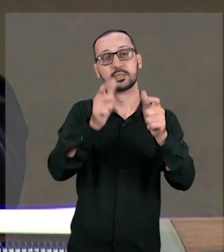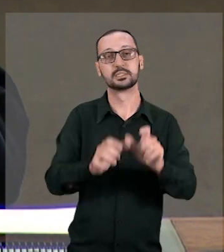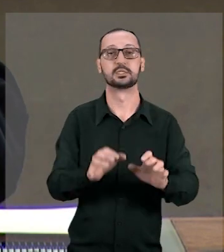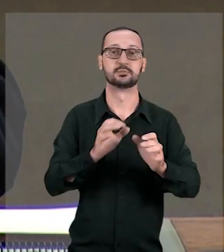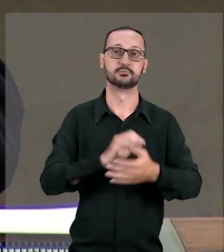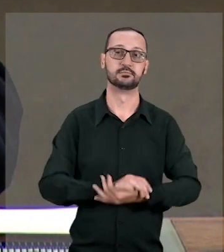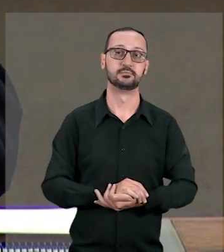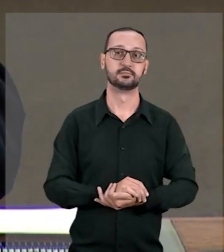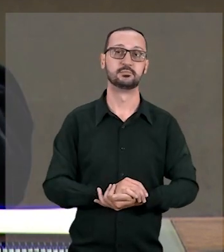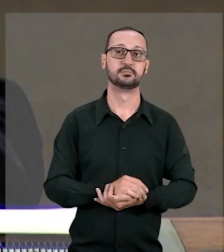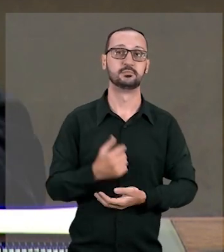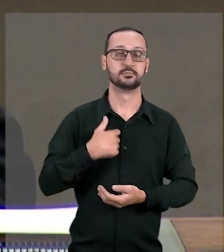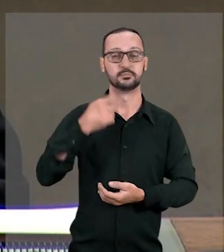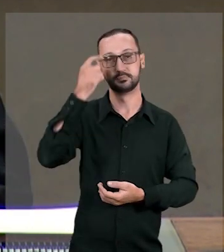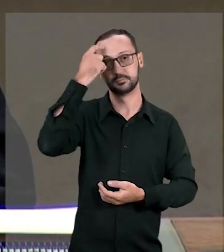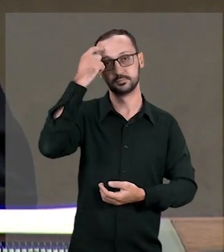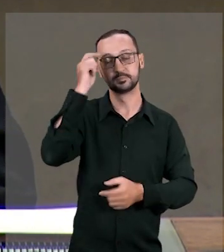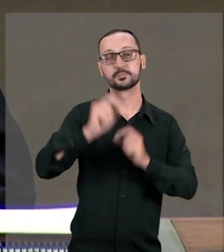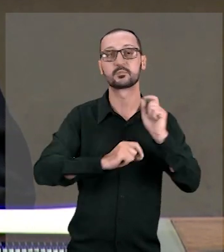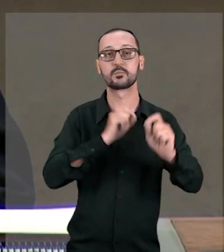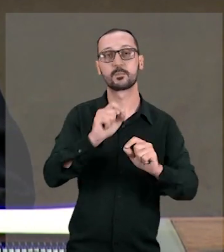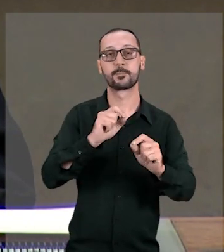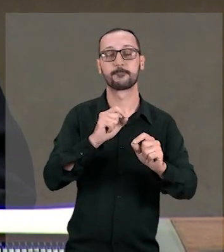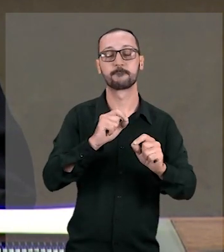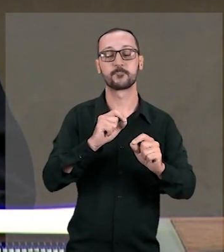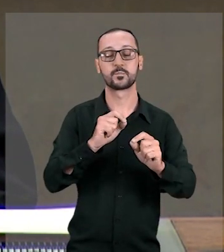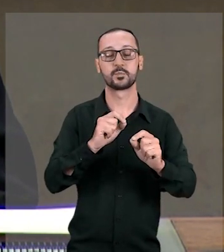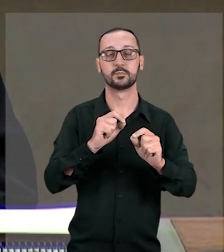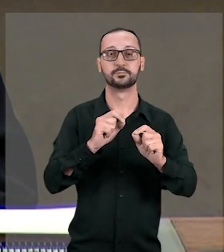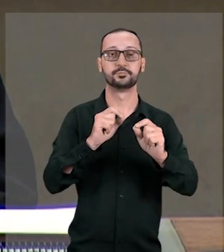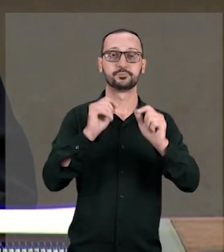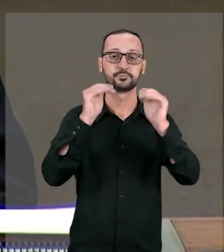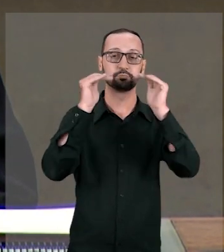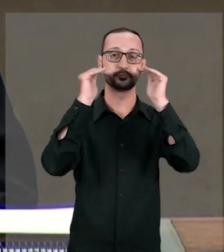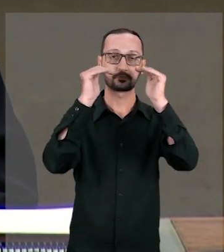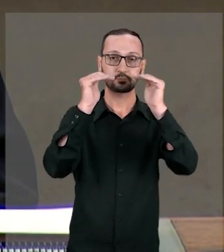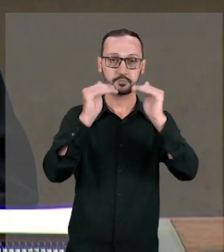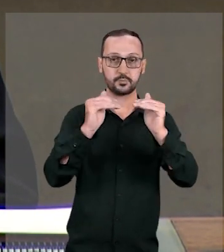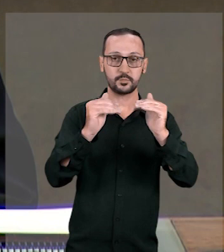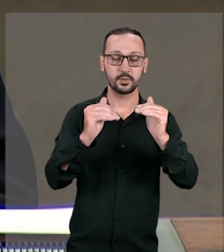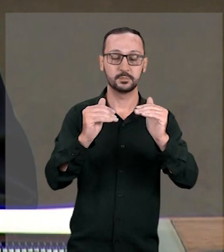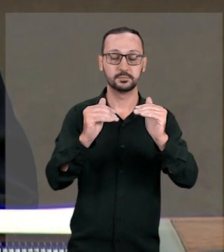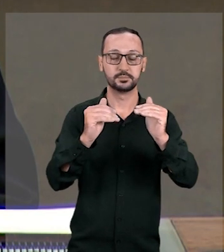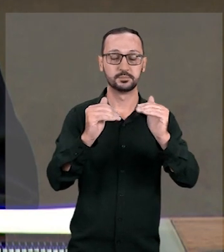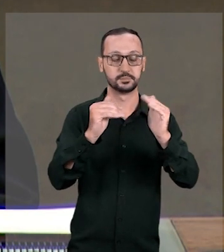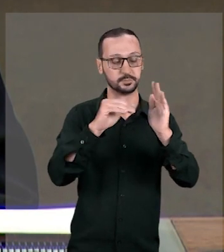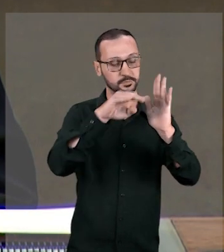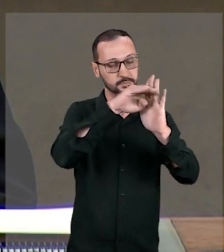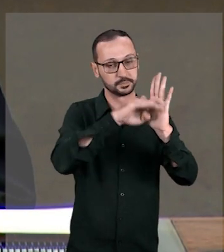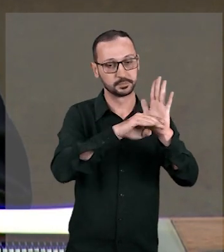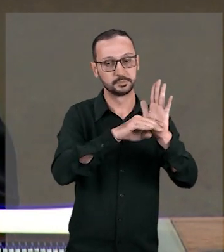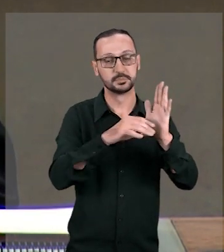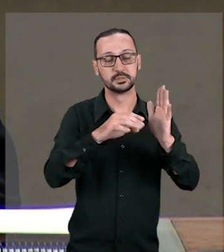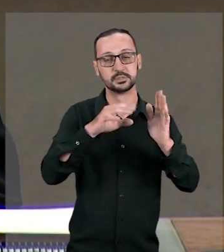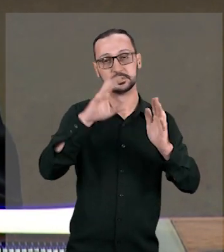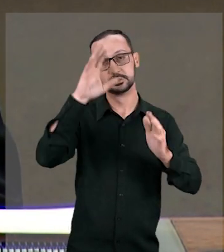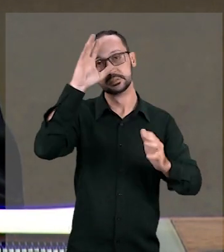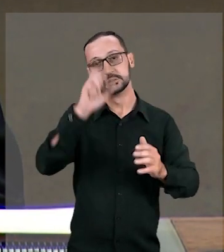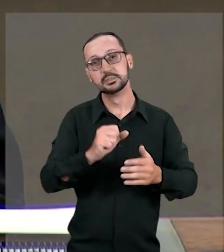certa. Eu penso que o itinerário, aqui vou terminar, de